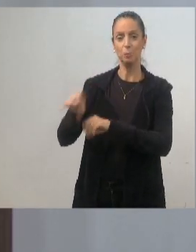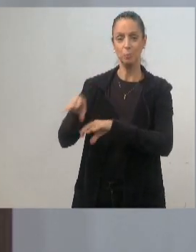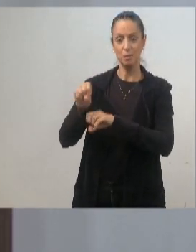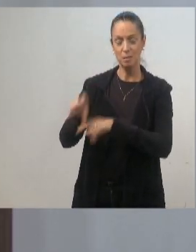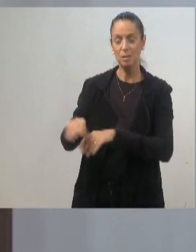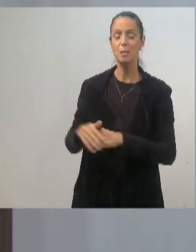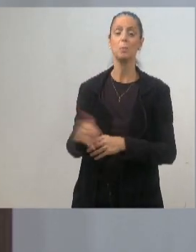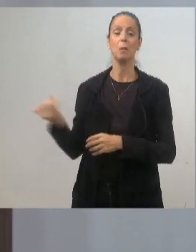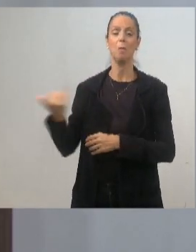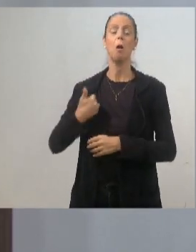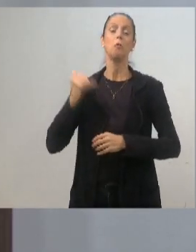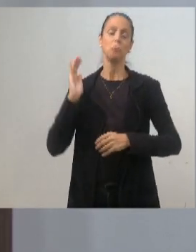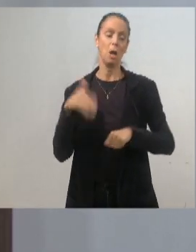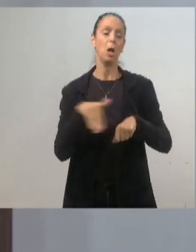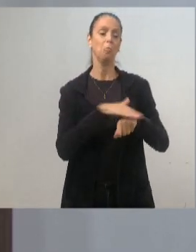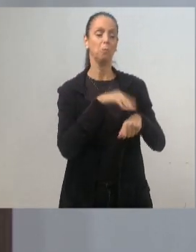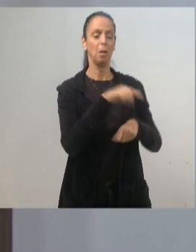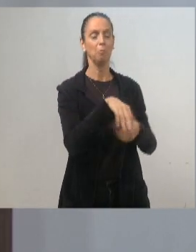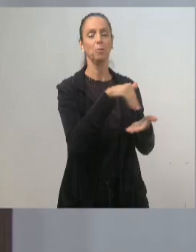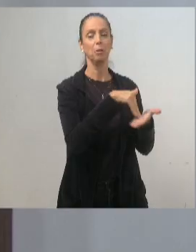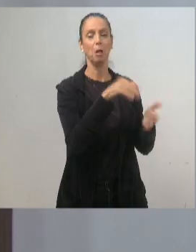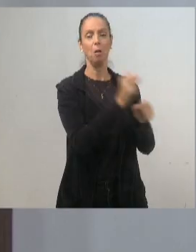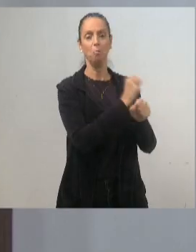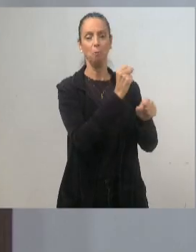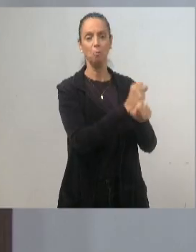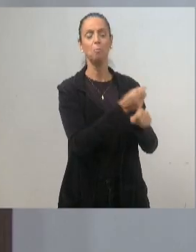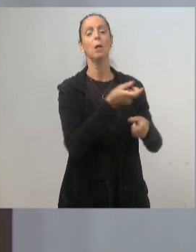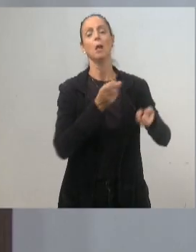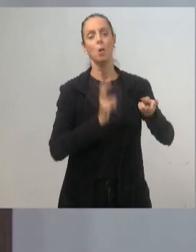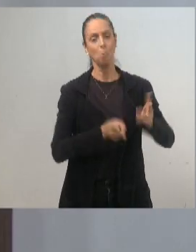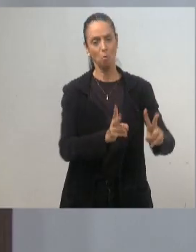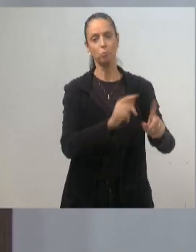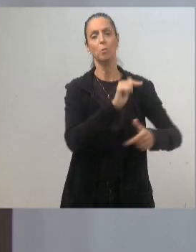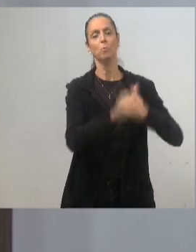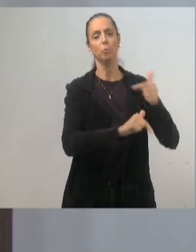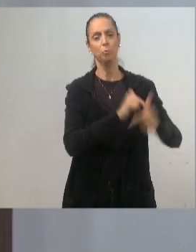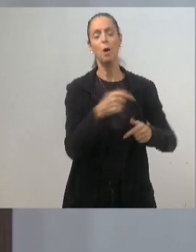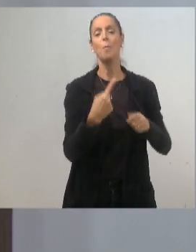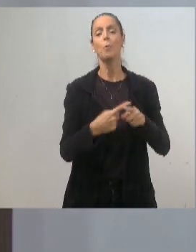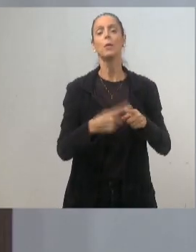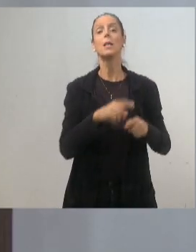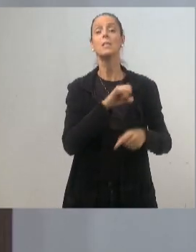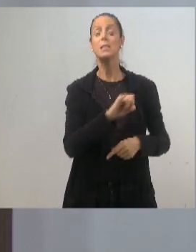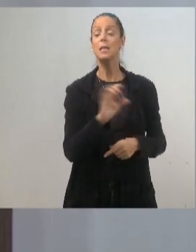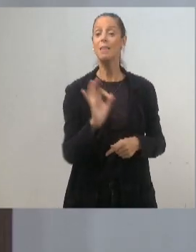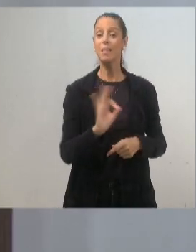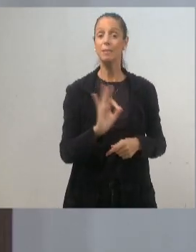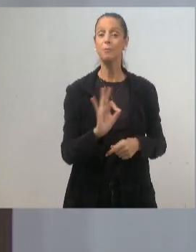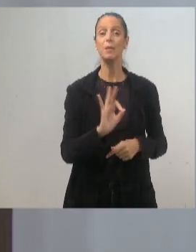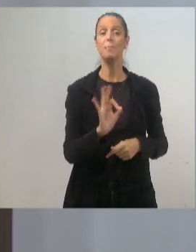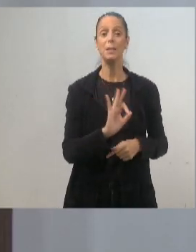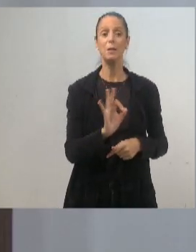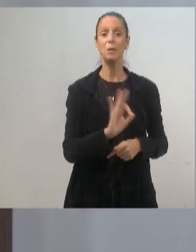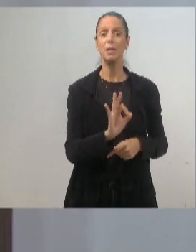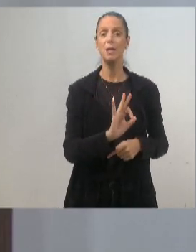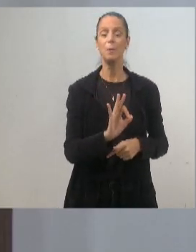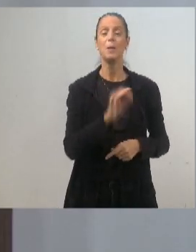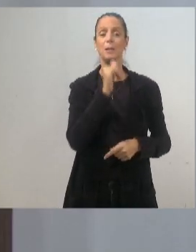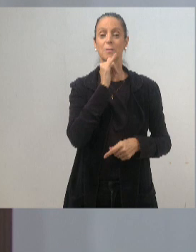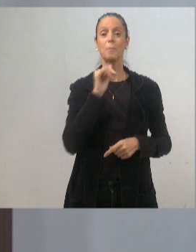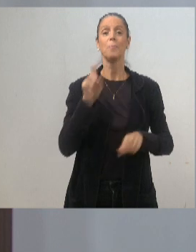de Obras, daí fala, não, os operários eles têm que continuar no canteiro de obras, senão a empreiteira vai ser notificada. Daí a gente recebe a informação de que não foi